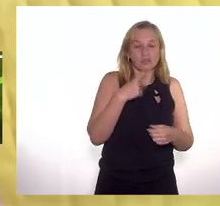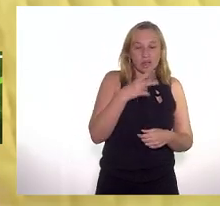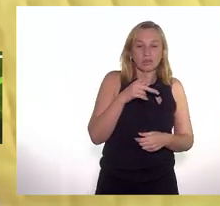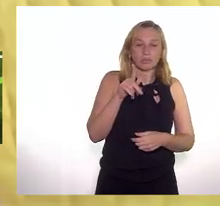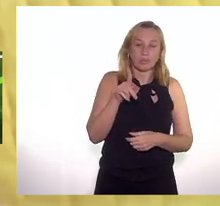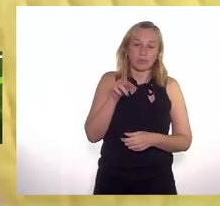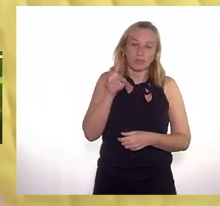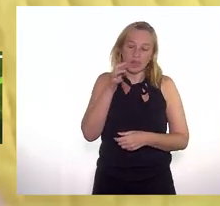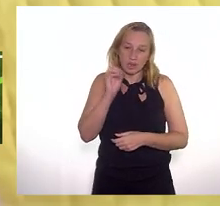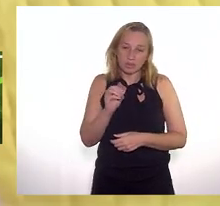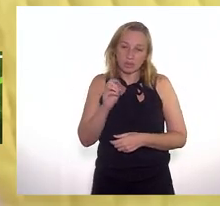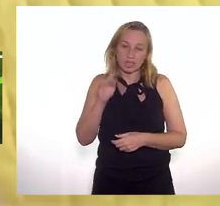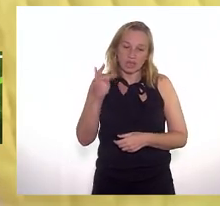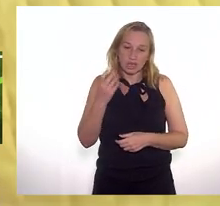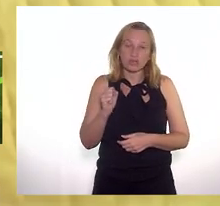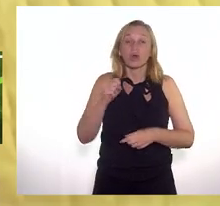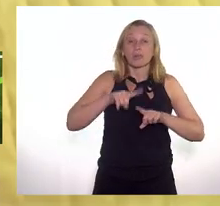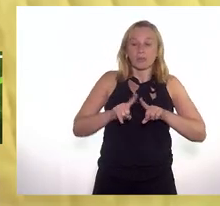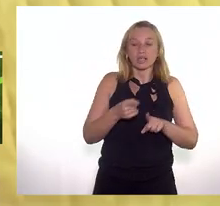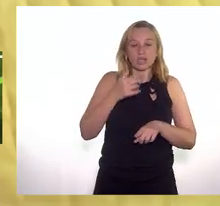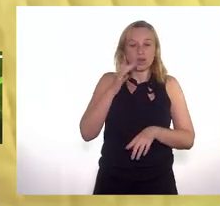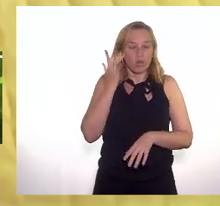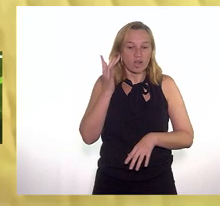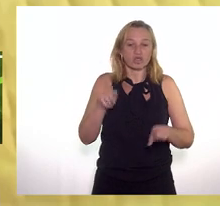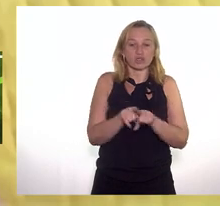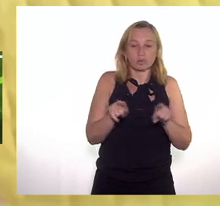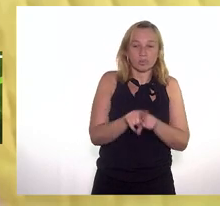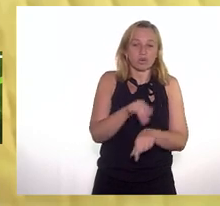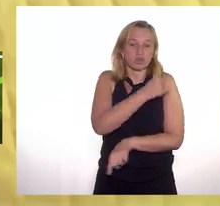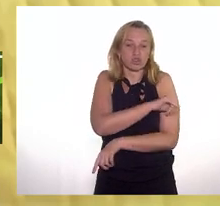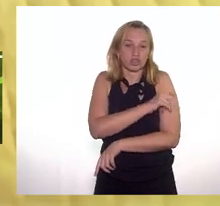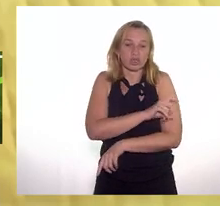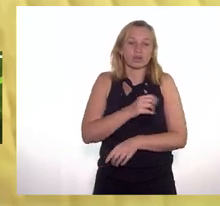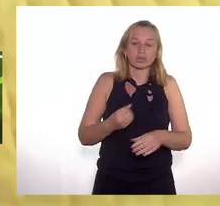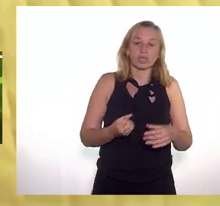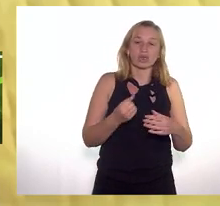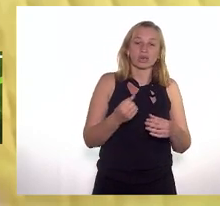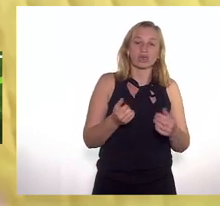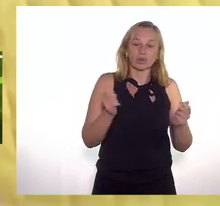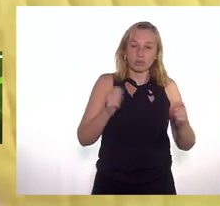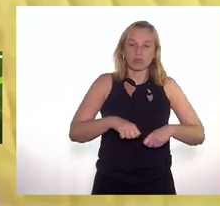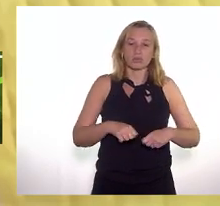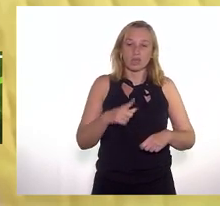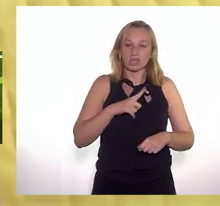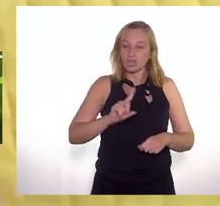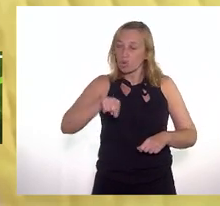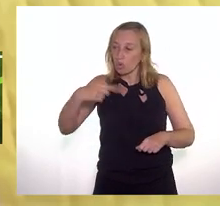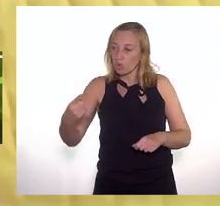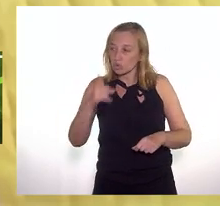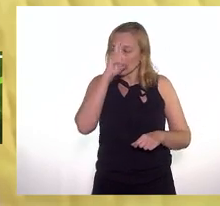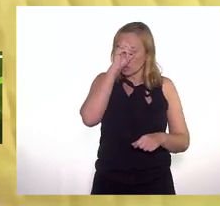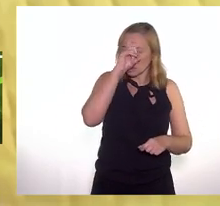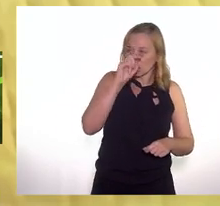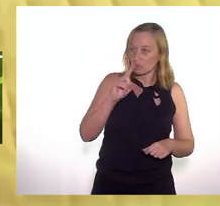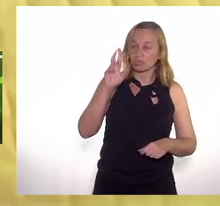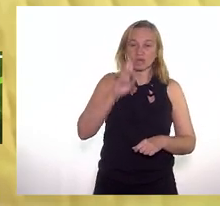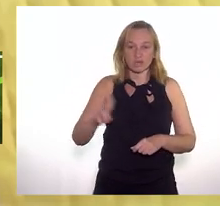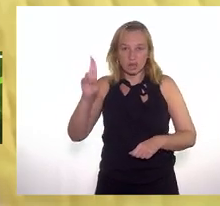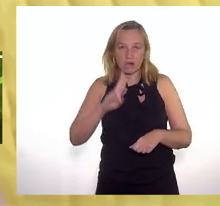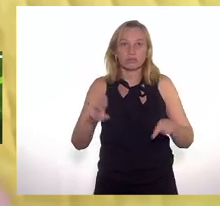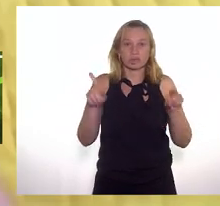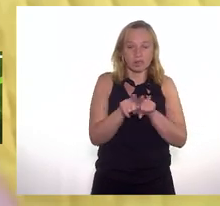mas eu acho que o Rio de Janeiro ele tem condições de ter outros centros, né, de outros hospitais universitários também.